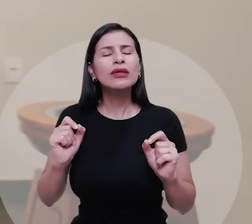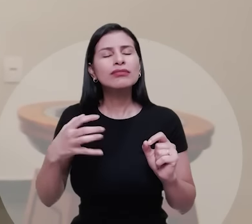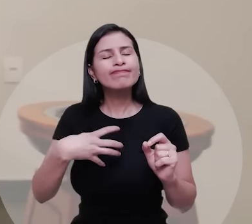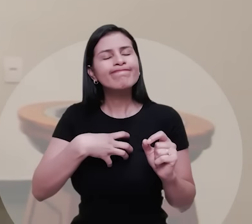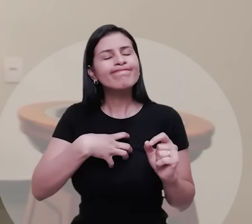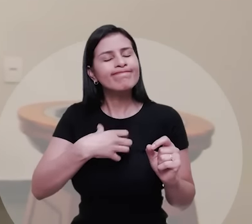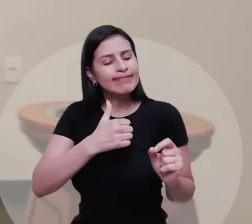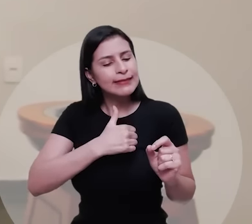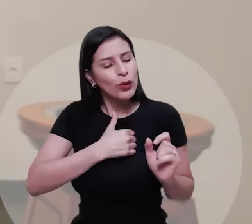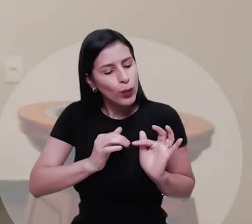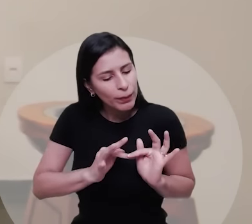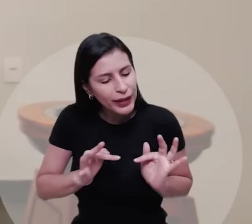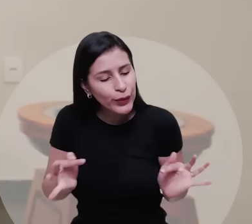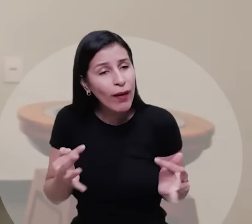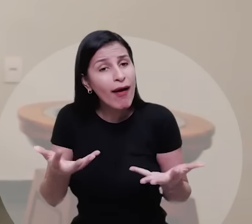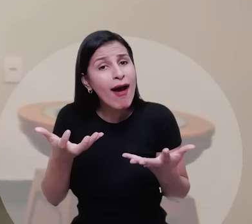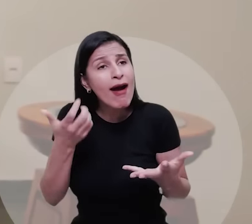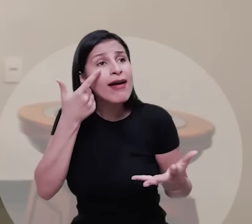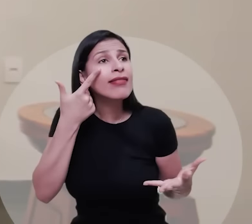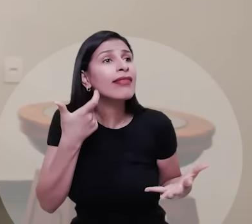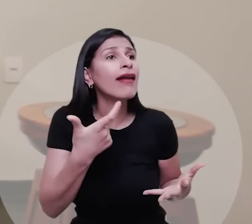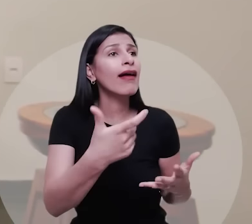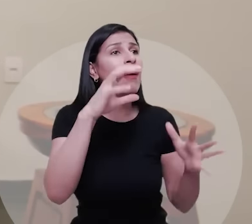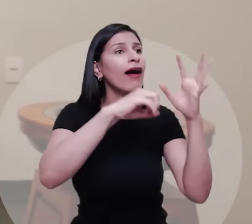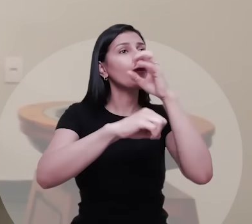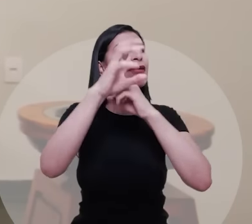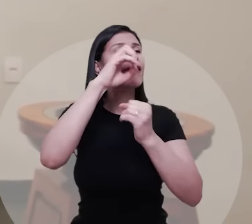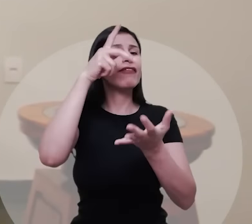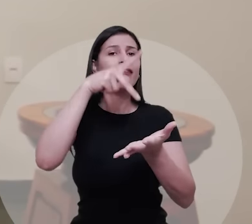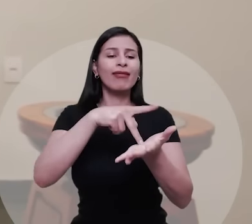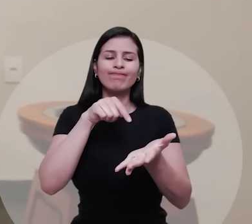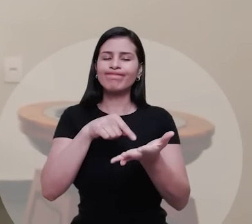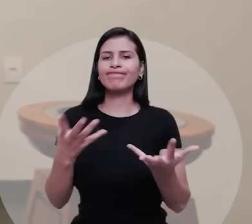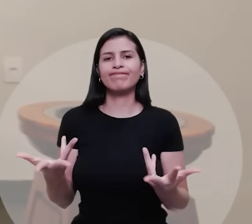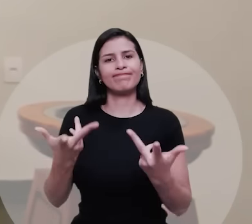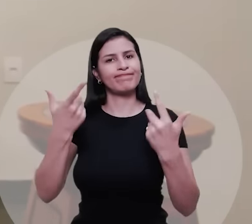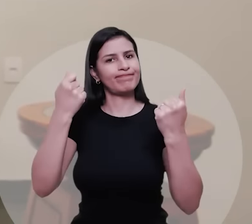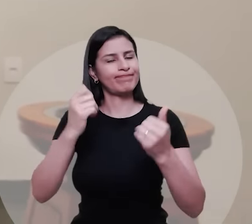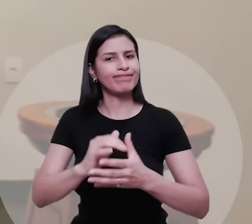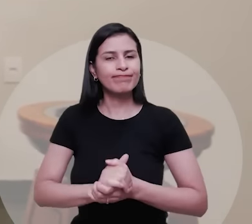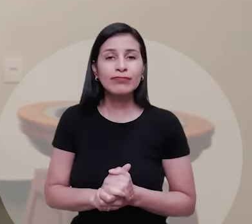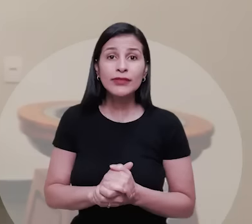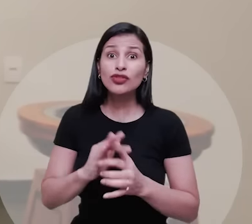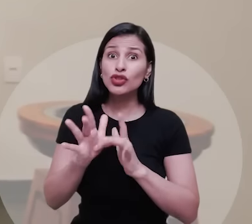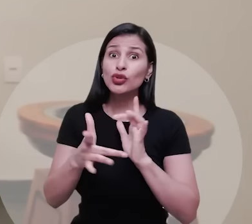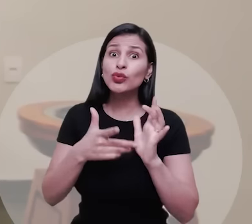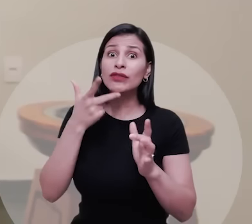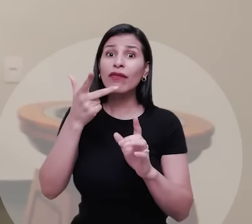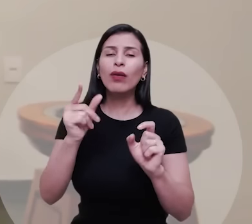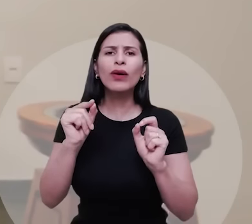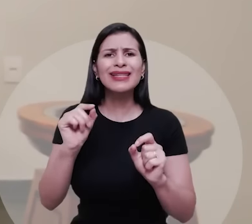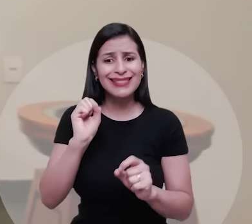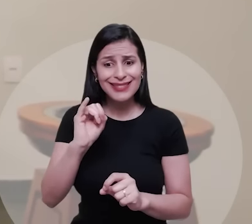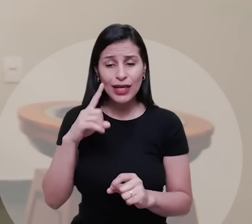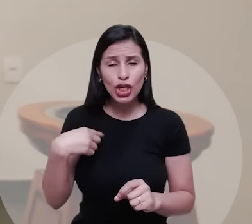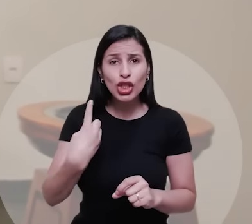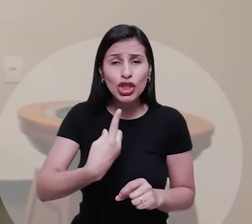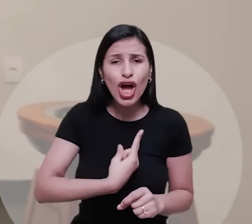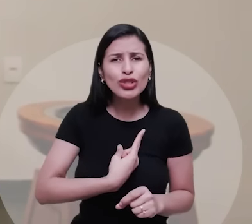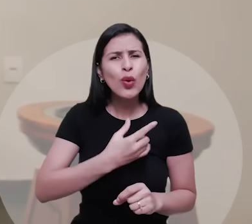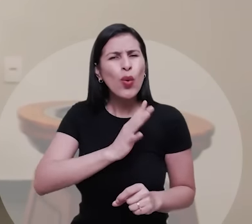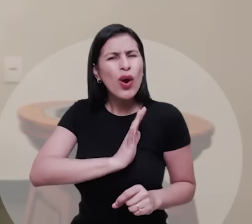seria lindo. O próprio Jesus nos diz que se nós buscarmos de todo o coração, de forma